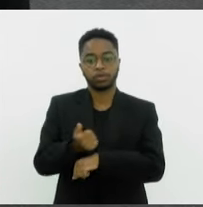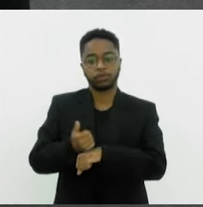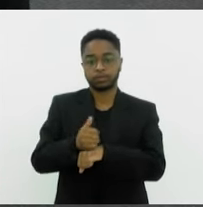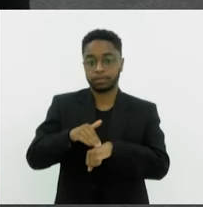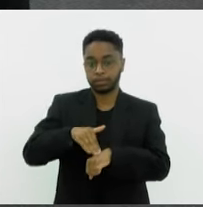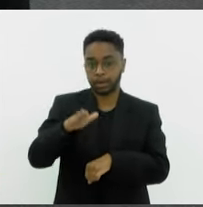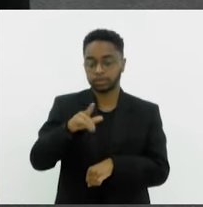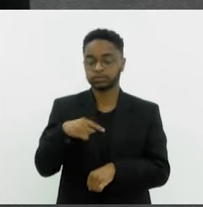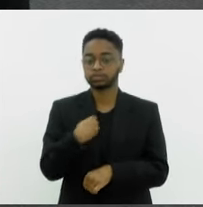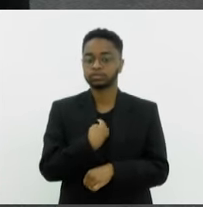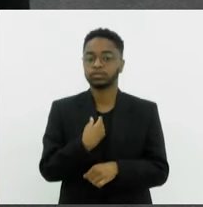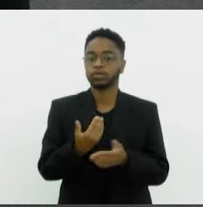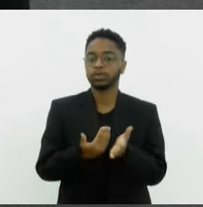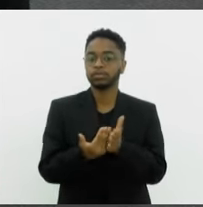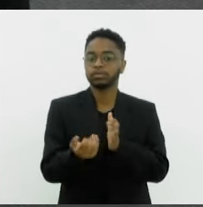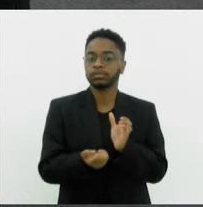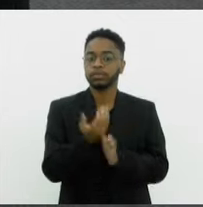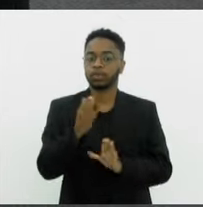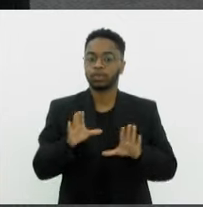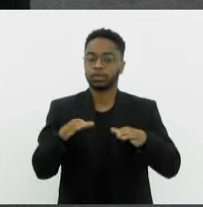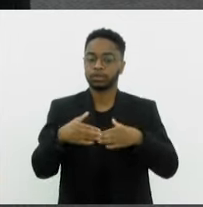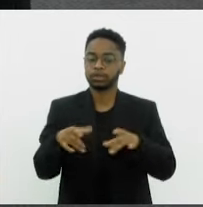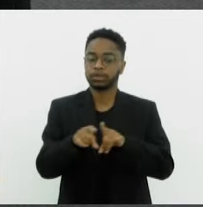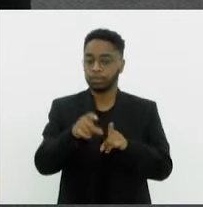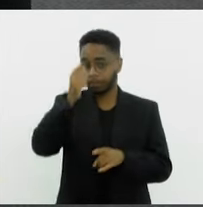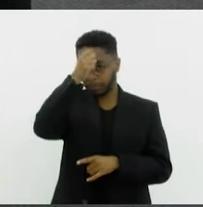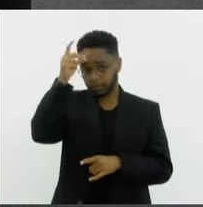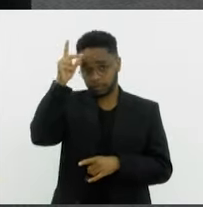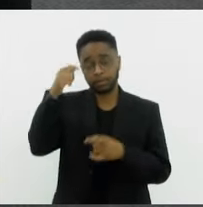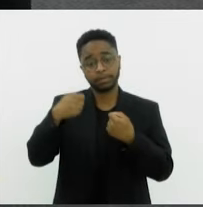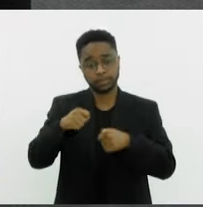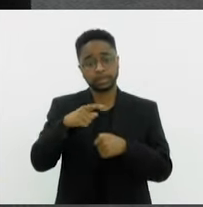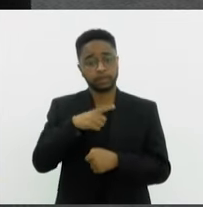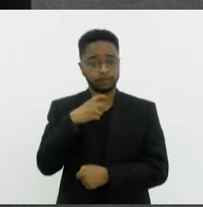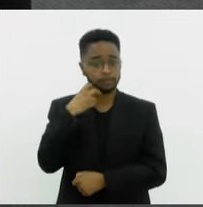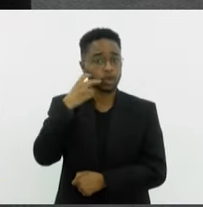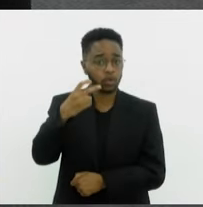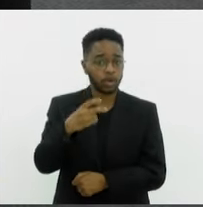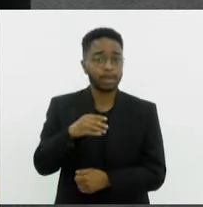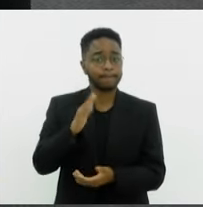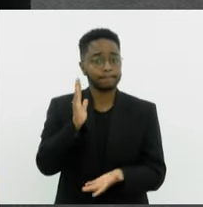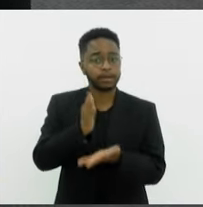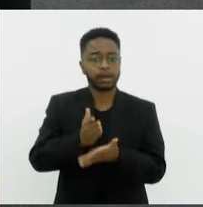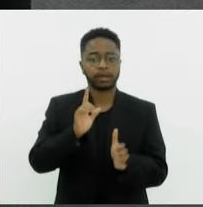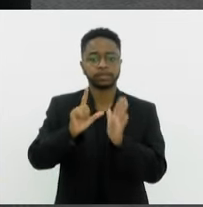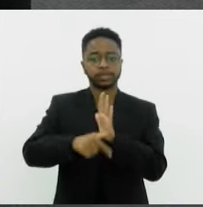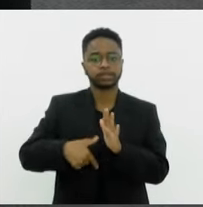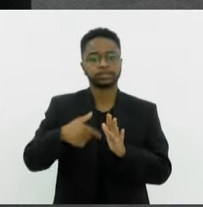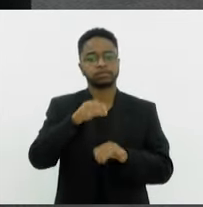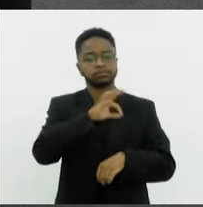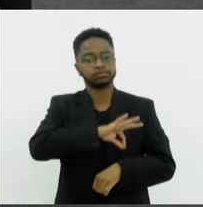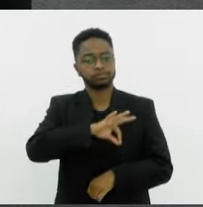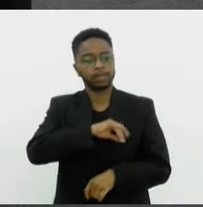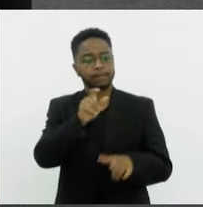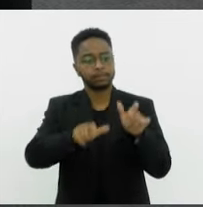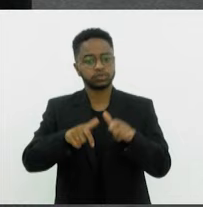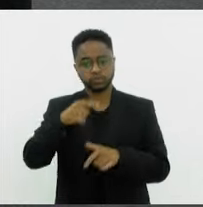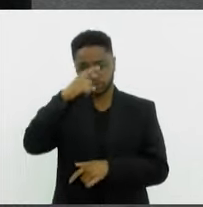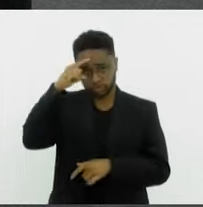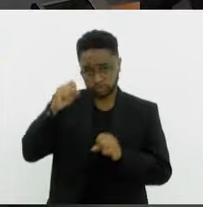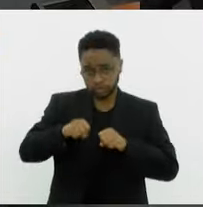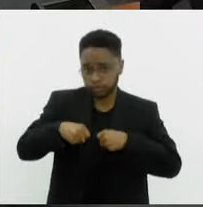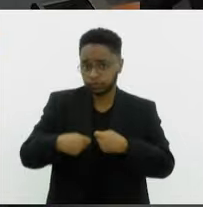vamos conversar com uma comissão, e a prefeitura tem que tomar vergonha na cara de parar de atrasar o salário dessas pessoas que se esforçam muito, ganhando